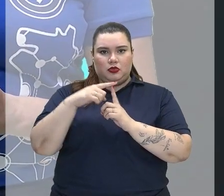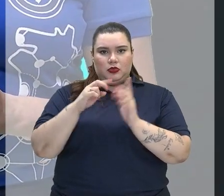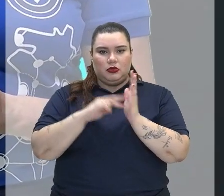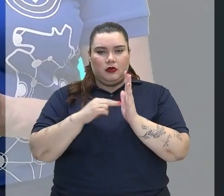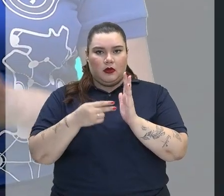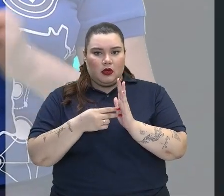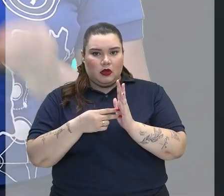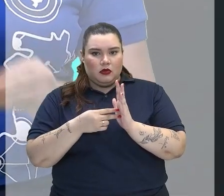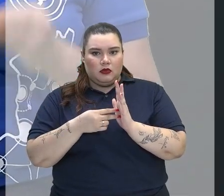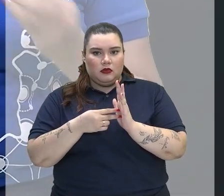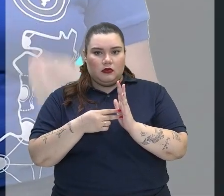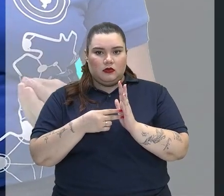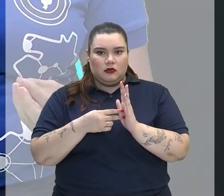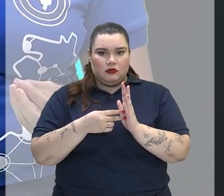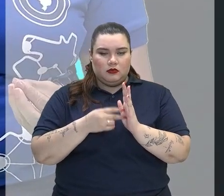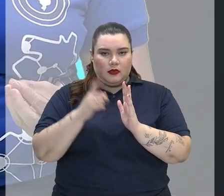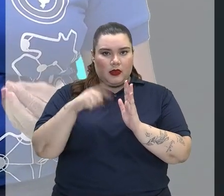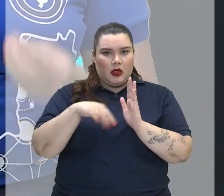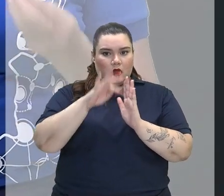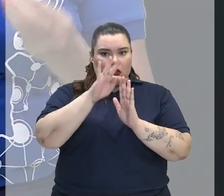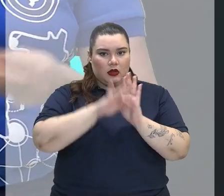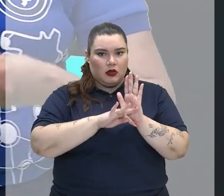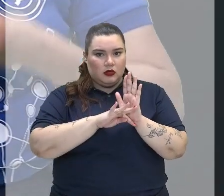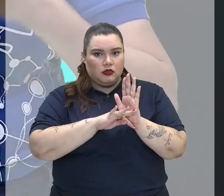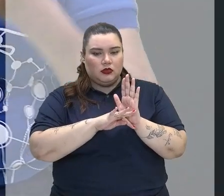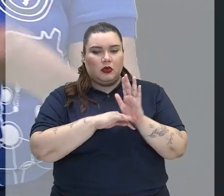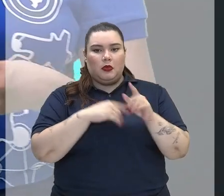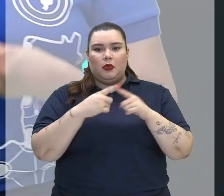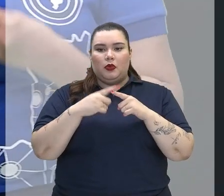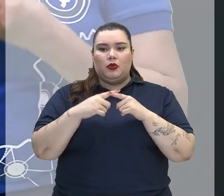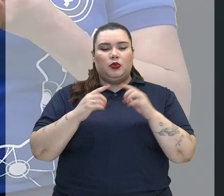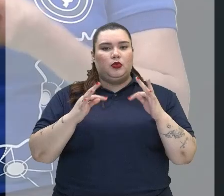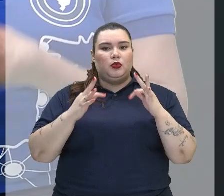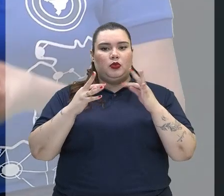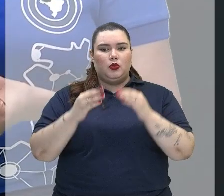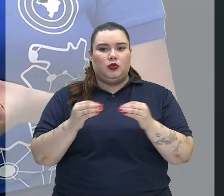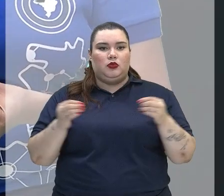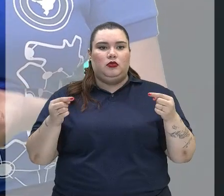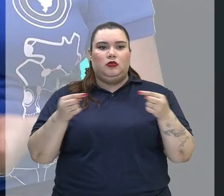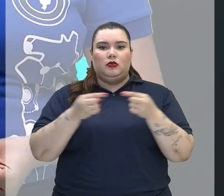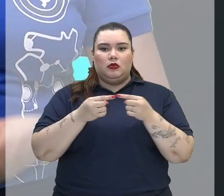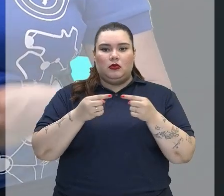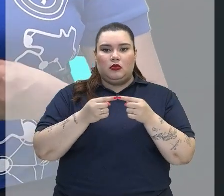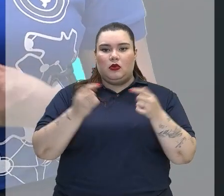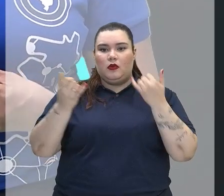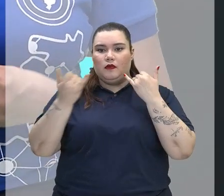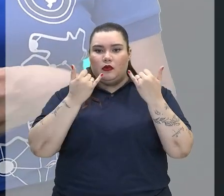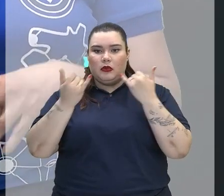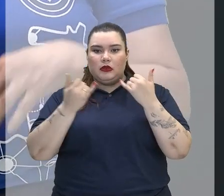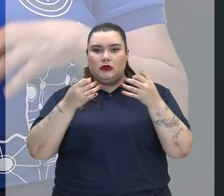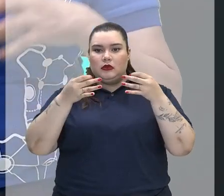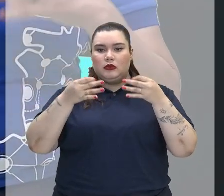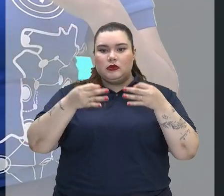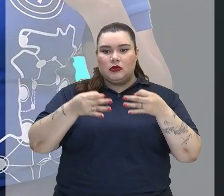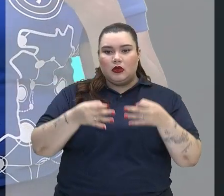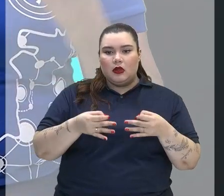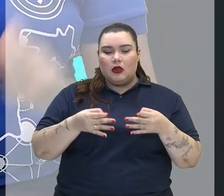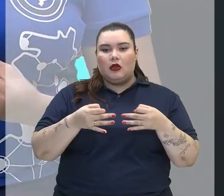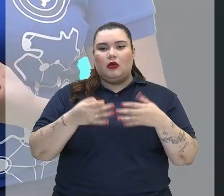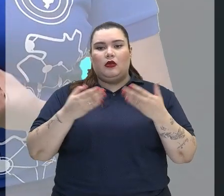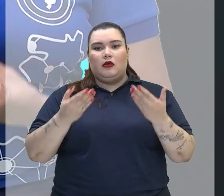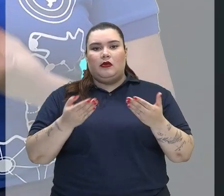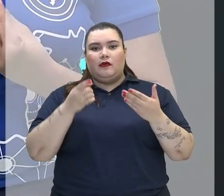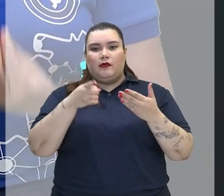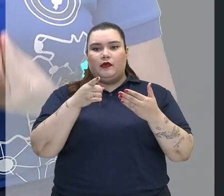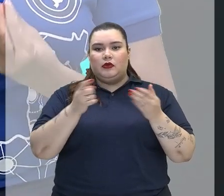sentido? Que nós chamamos de texto, porque tudo que passa uma informação correta, né? Uma informação que